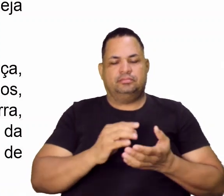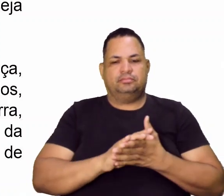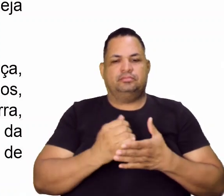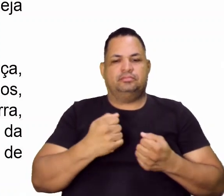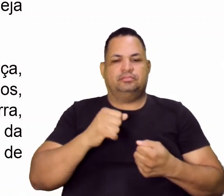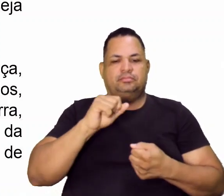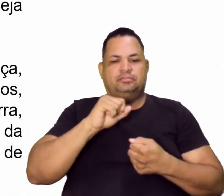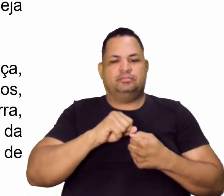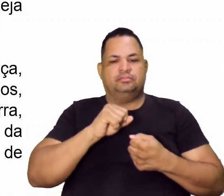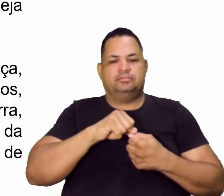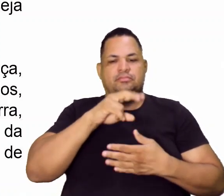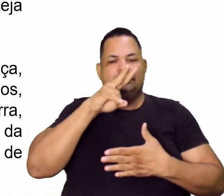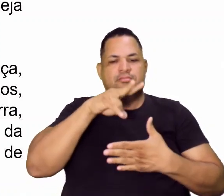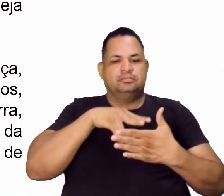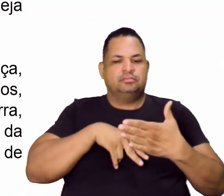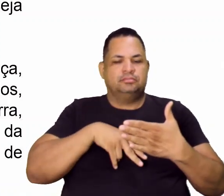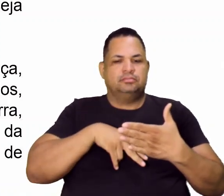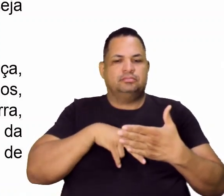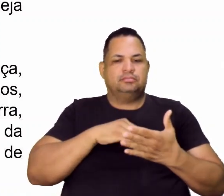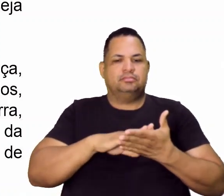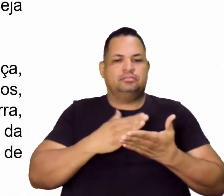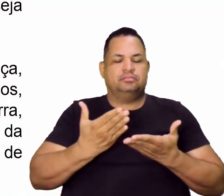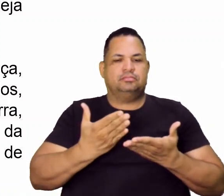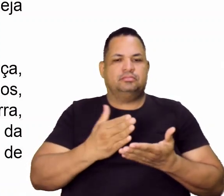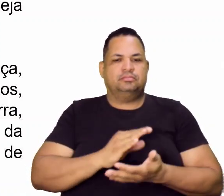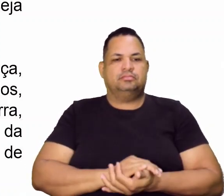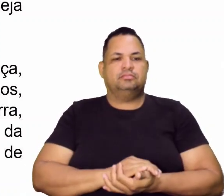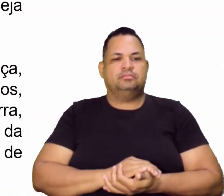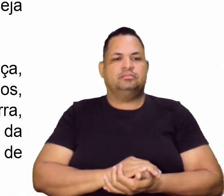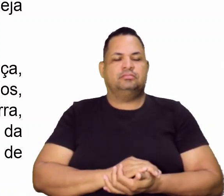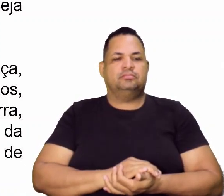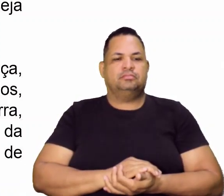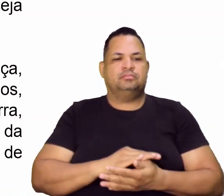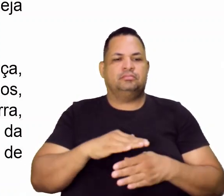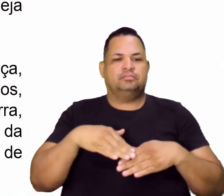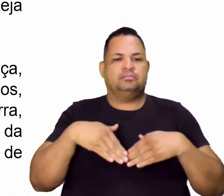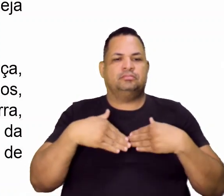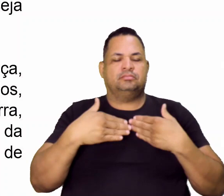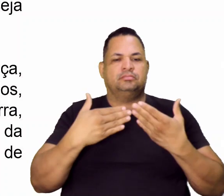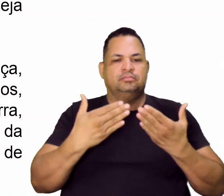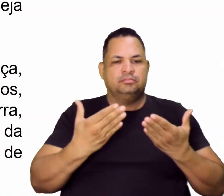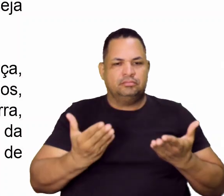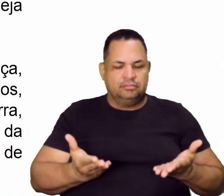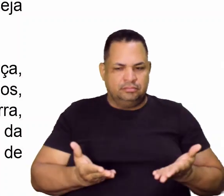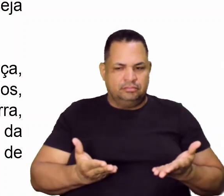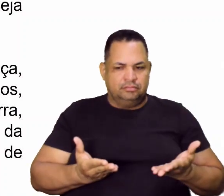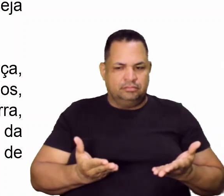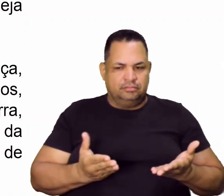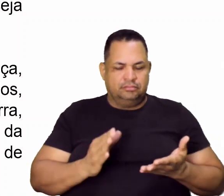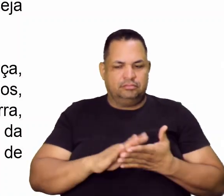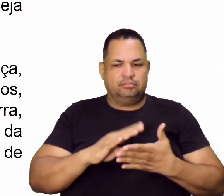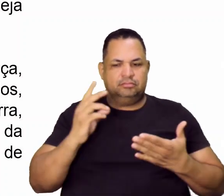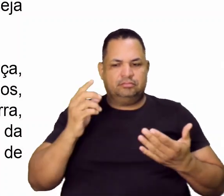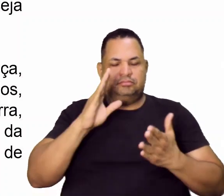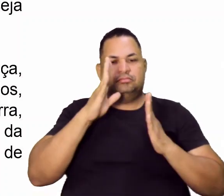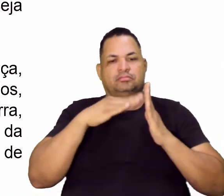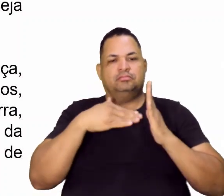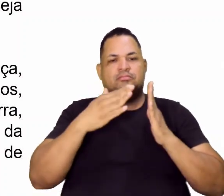leitura sobre esse texto. Né? Quando que a obra foi